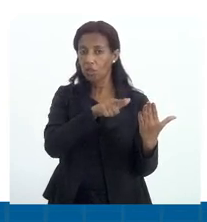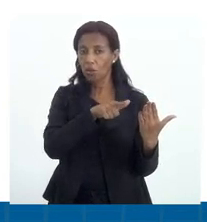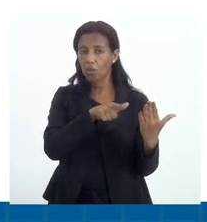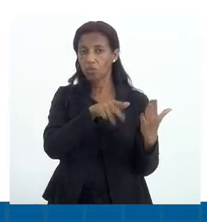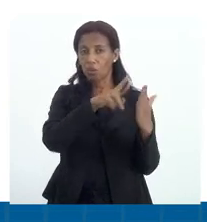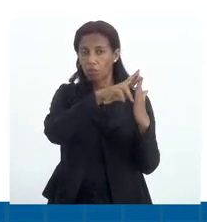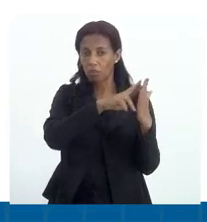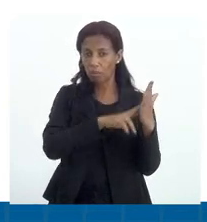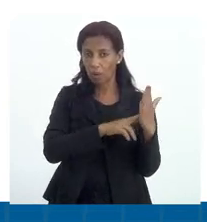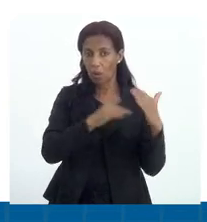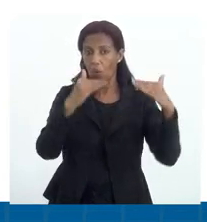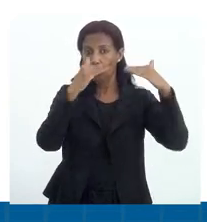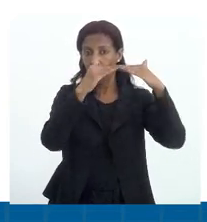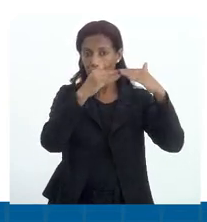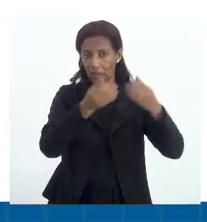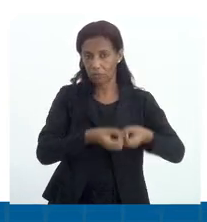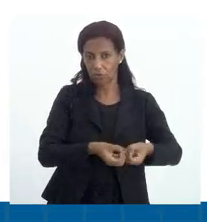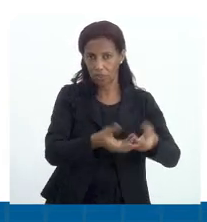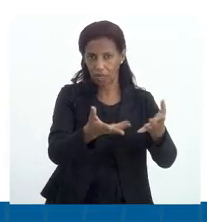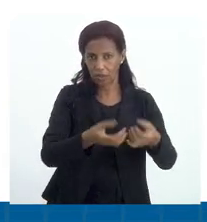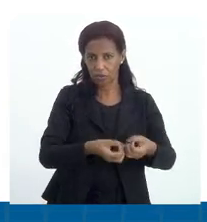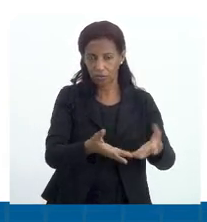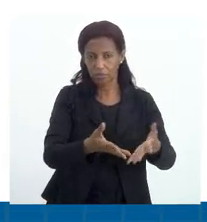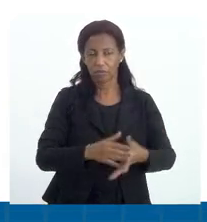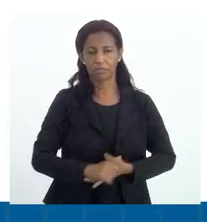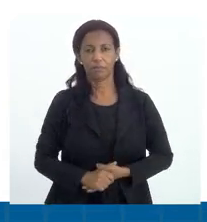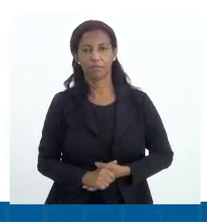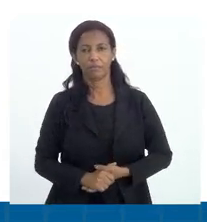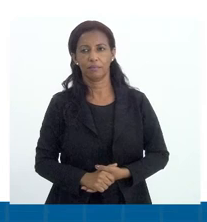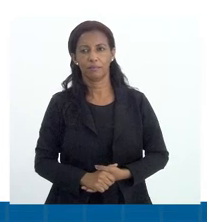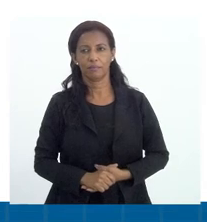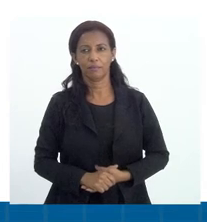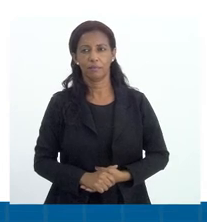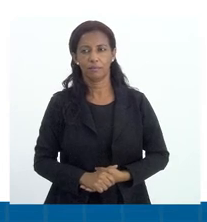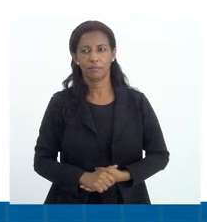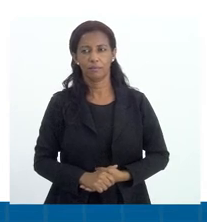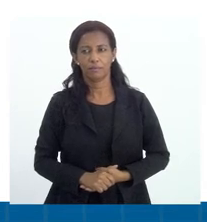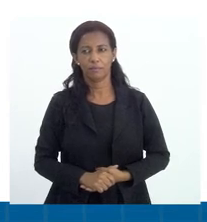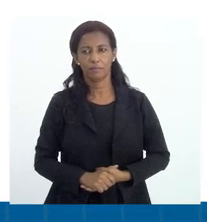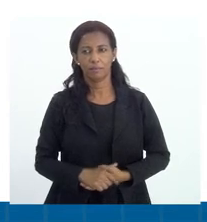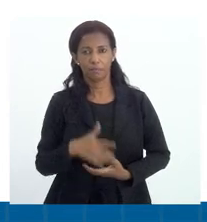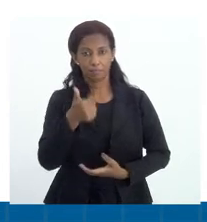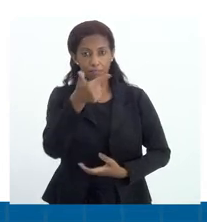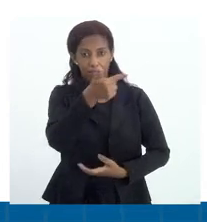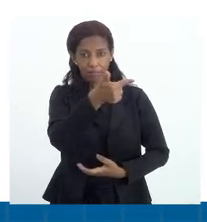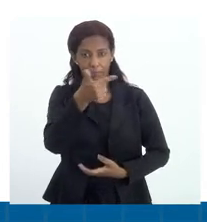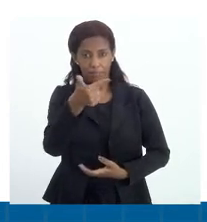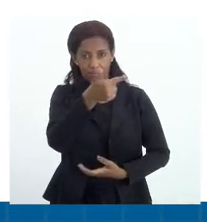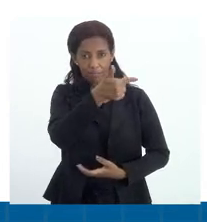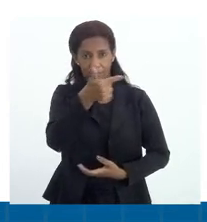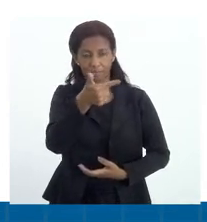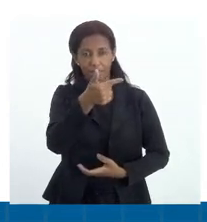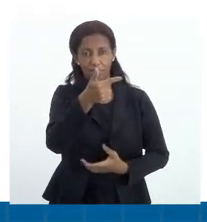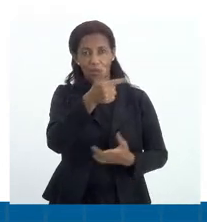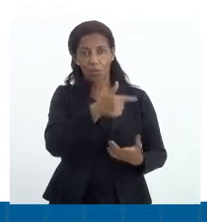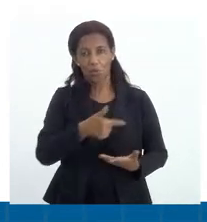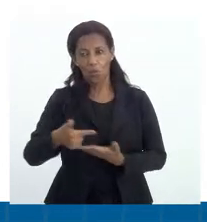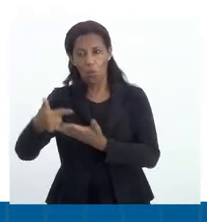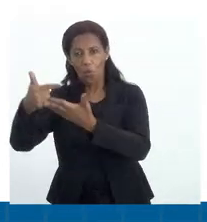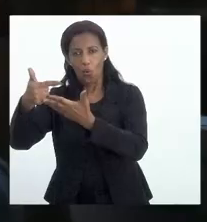estabelecendo como teto de gastos em para 22 com